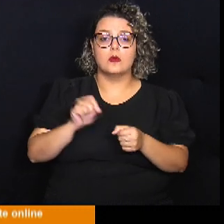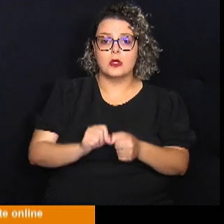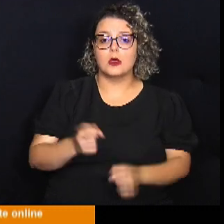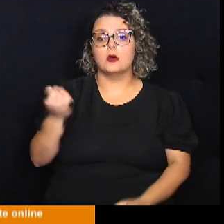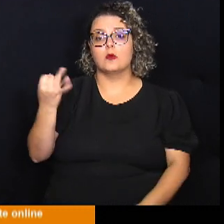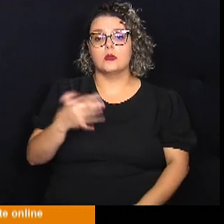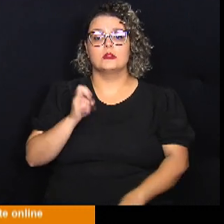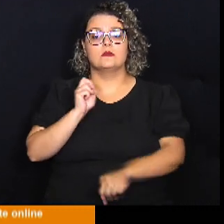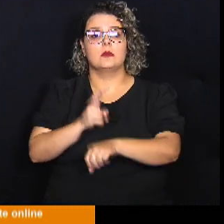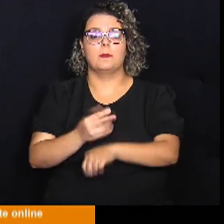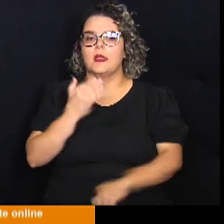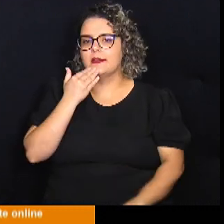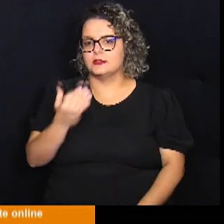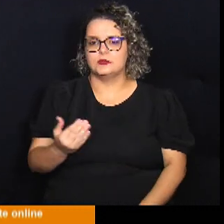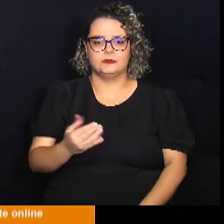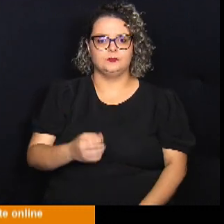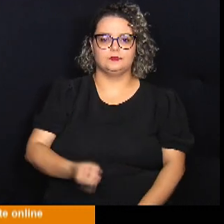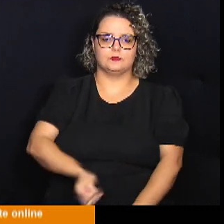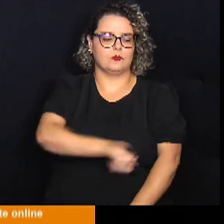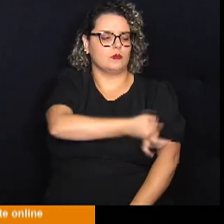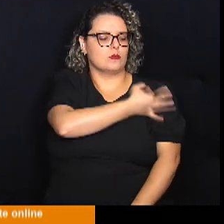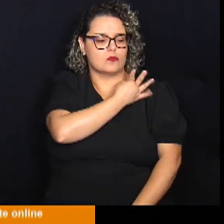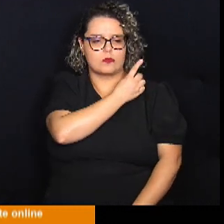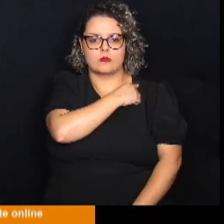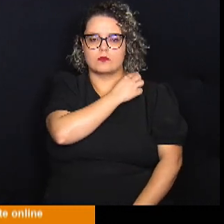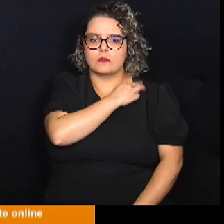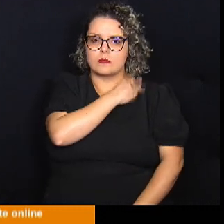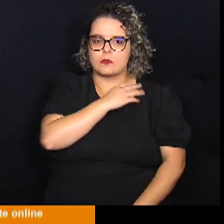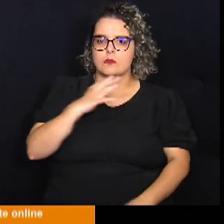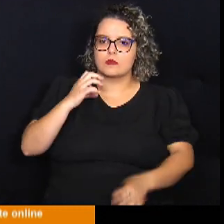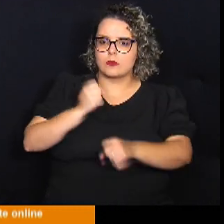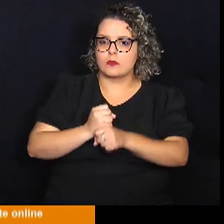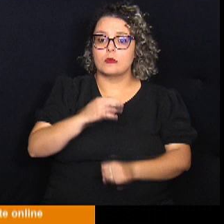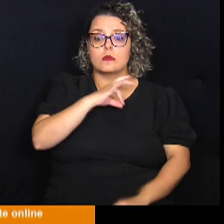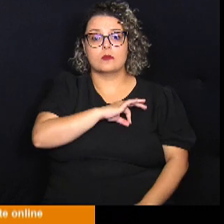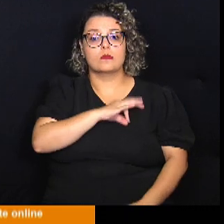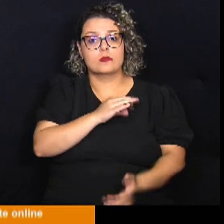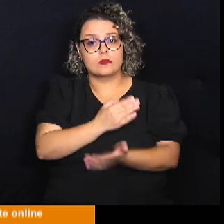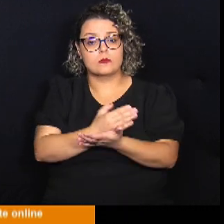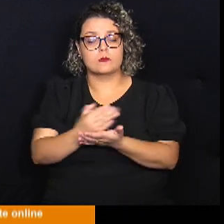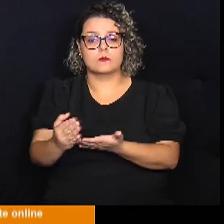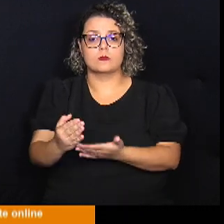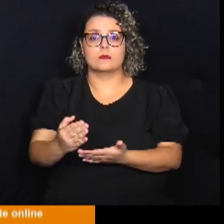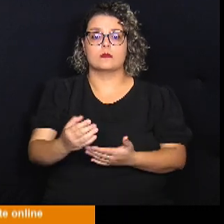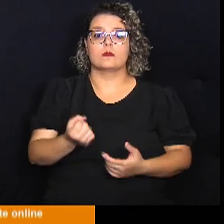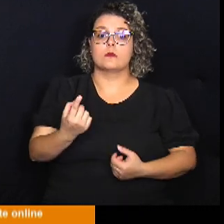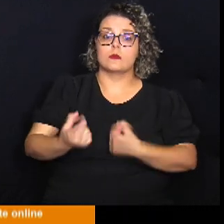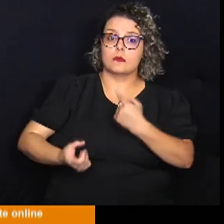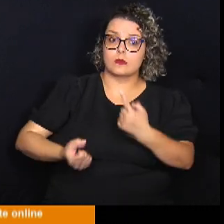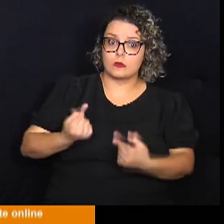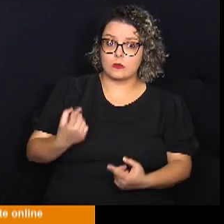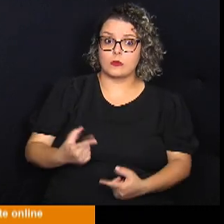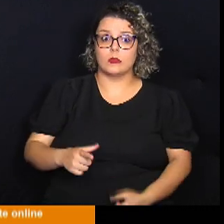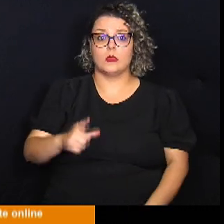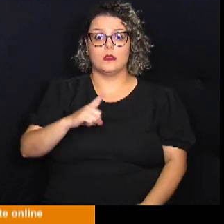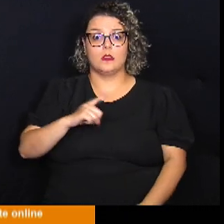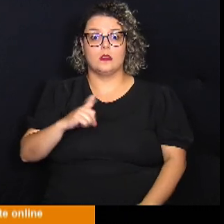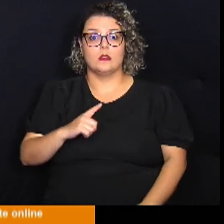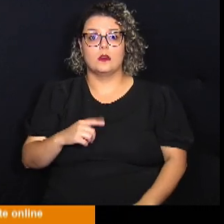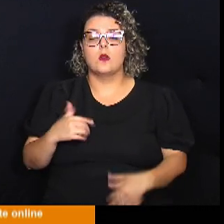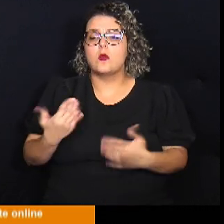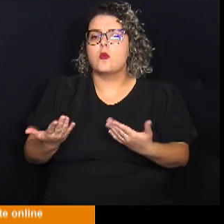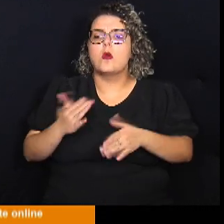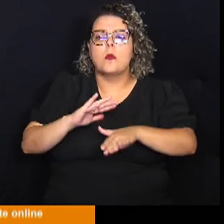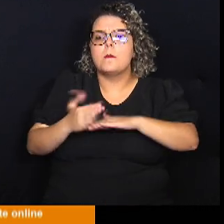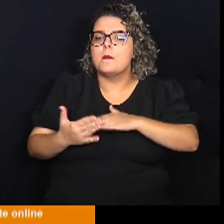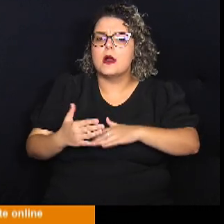pede, olha, ensino médio completo, o salário inicial, algumas delas tem inclusive qual é o bairro da empresa em que